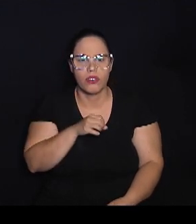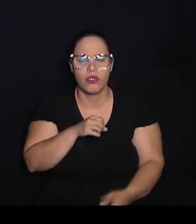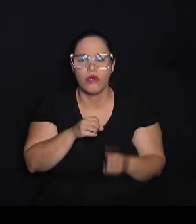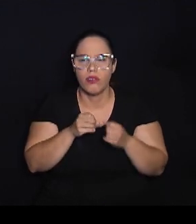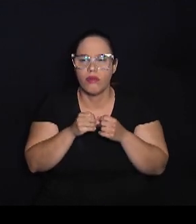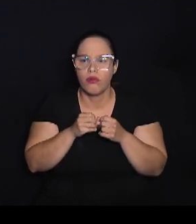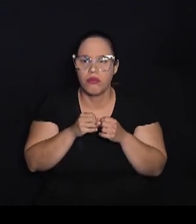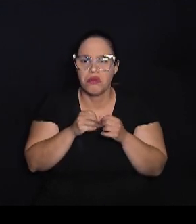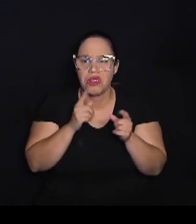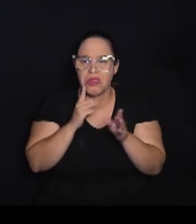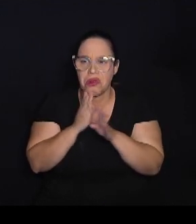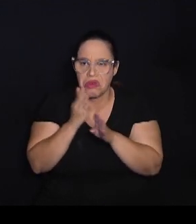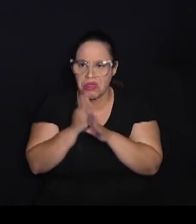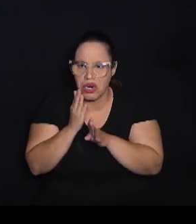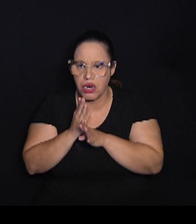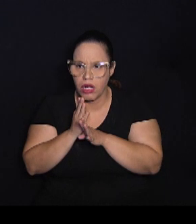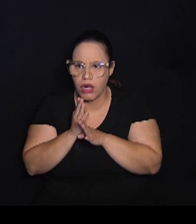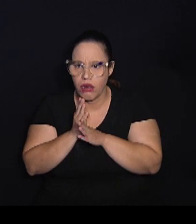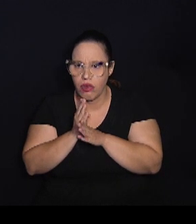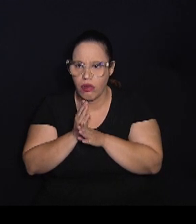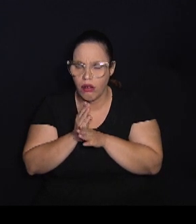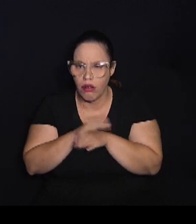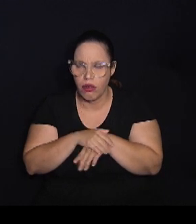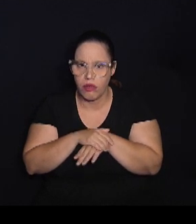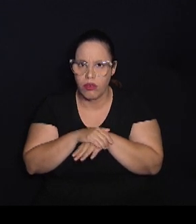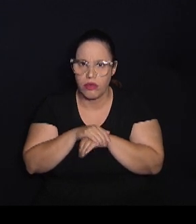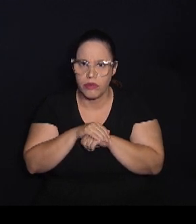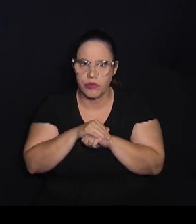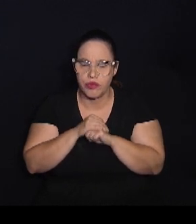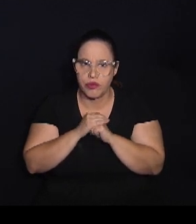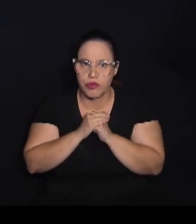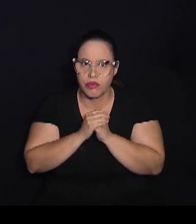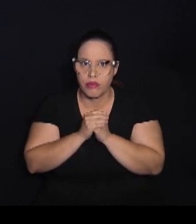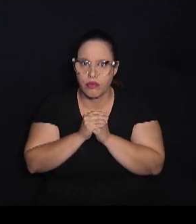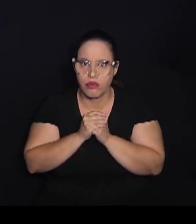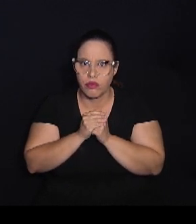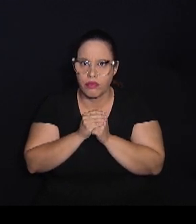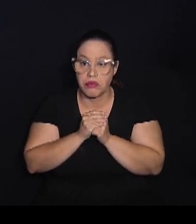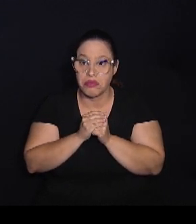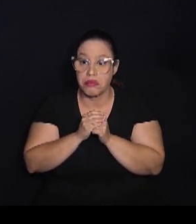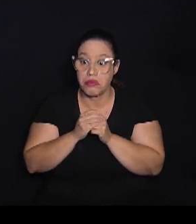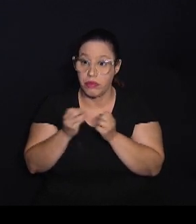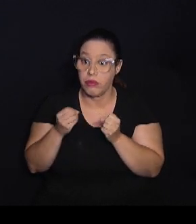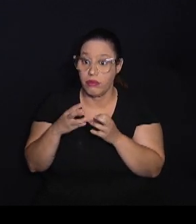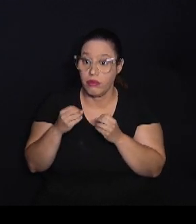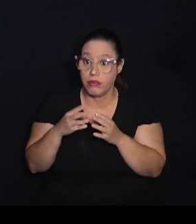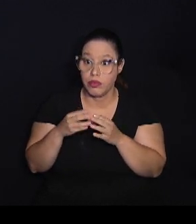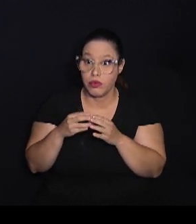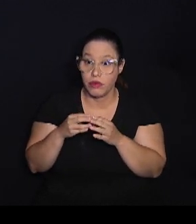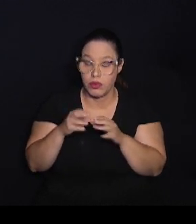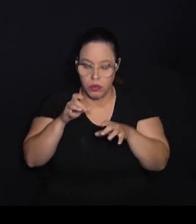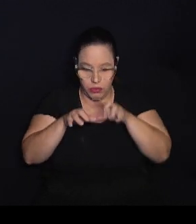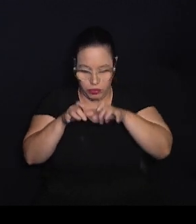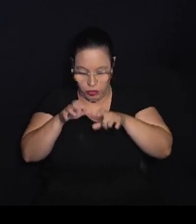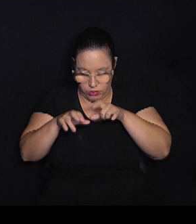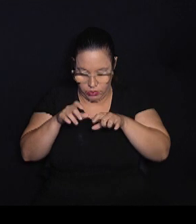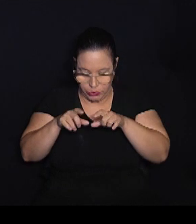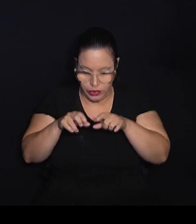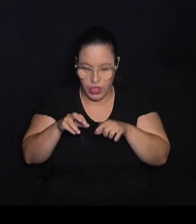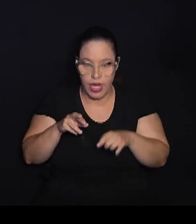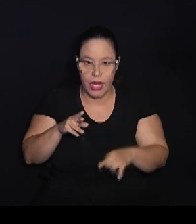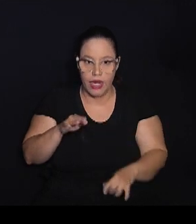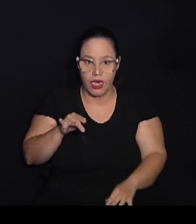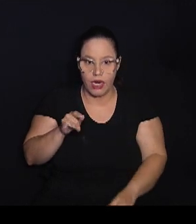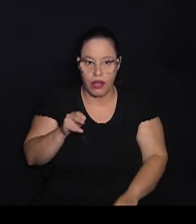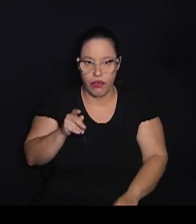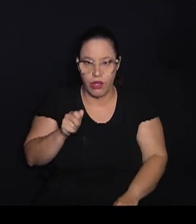dia se você no caso do Isso é uma informação bem bacana se você digitar as aventuras de inokim ele